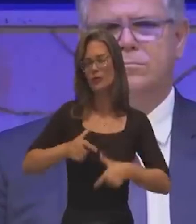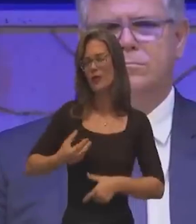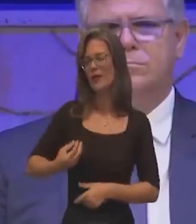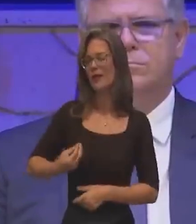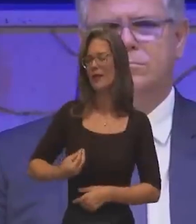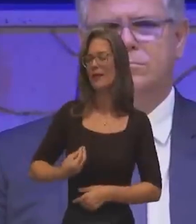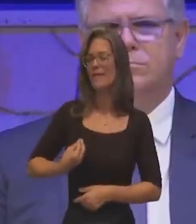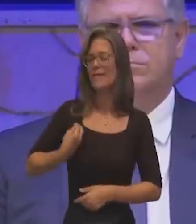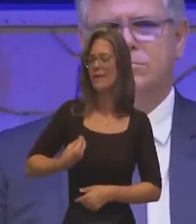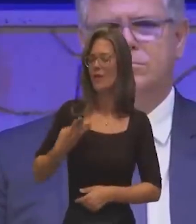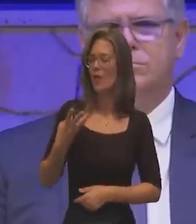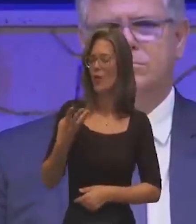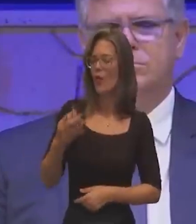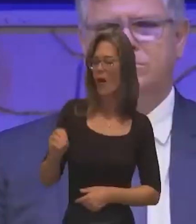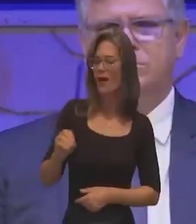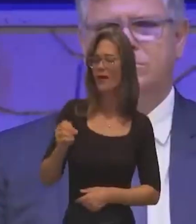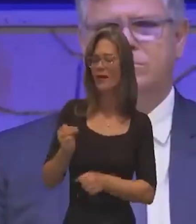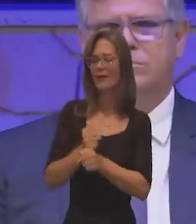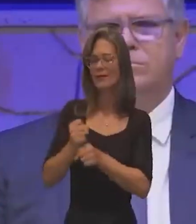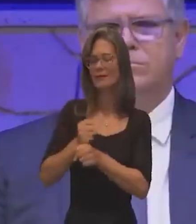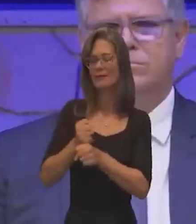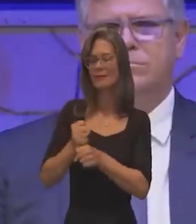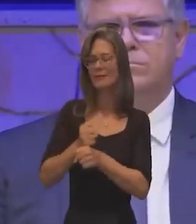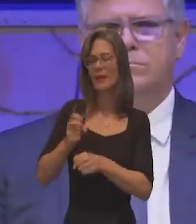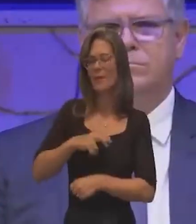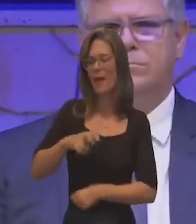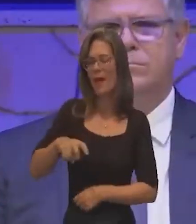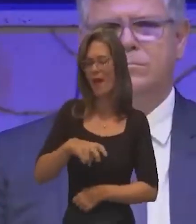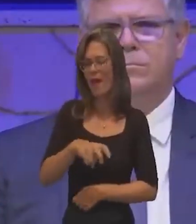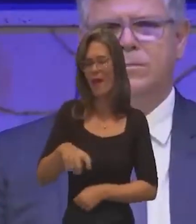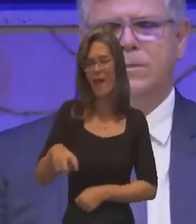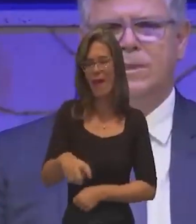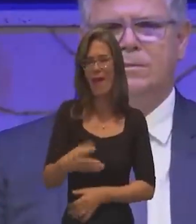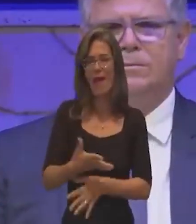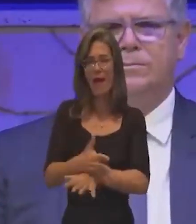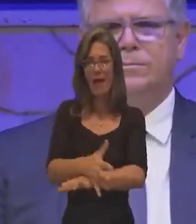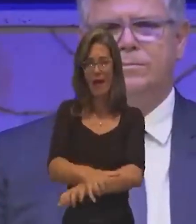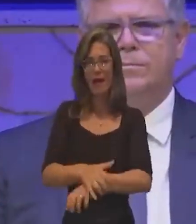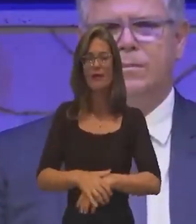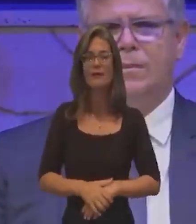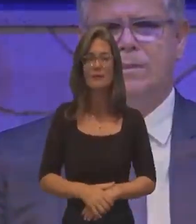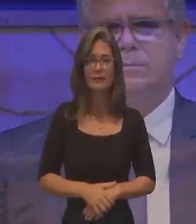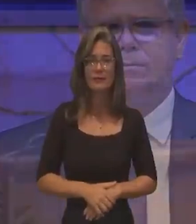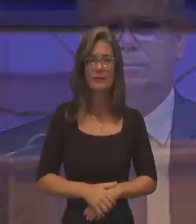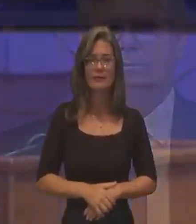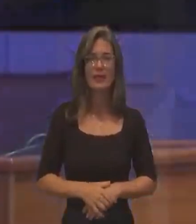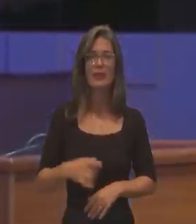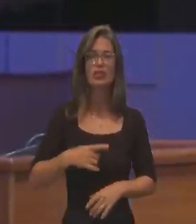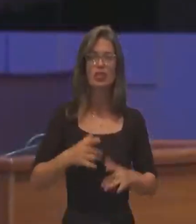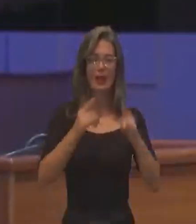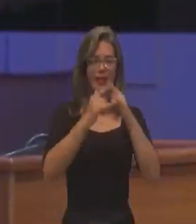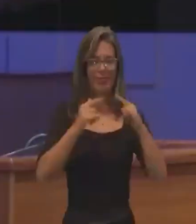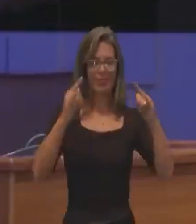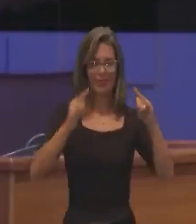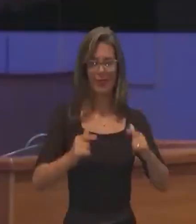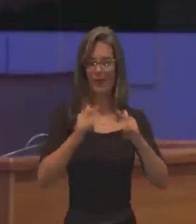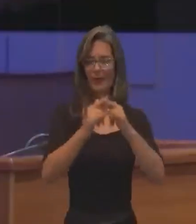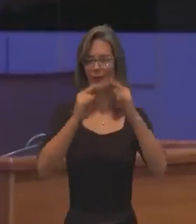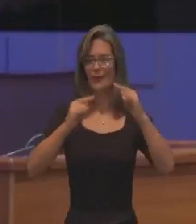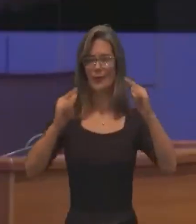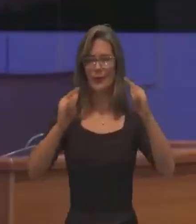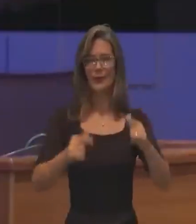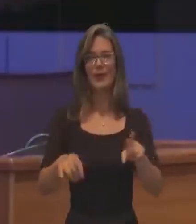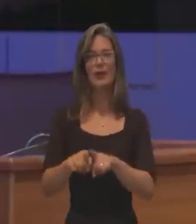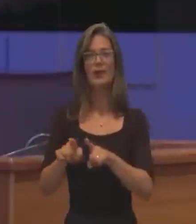deserto, habitando em tendas. O lugar da adoração era um tabernáculo que se movia de